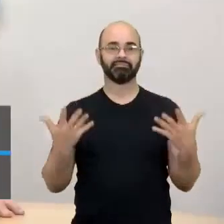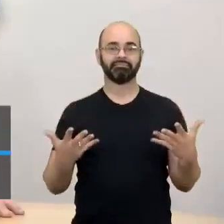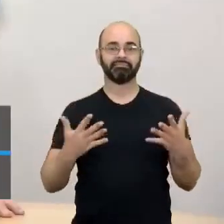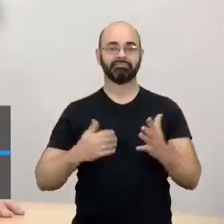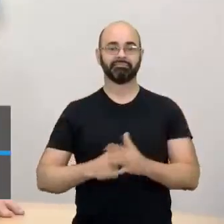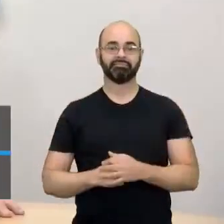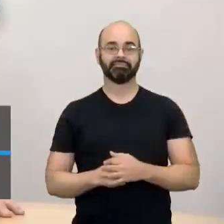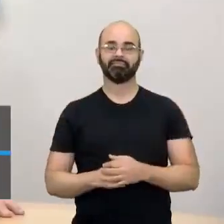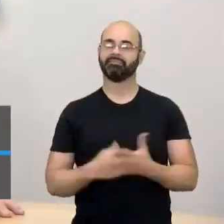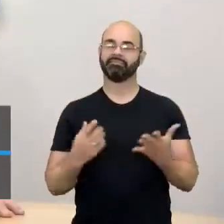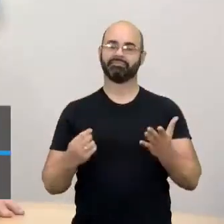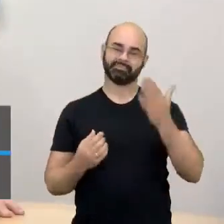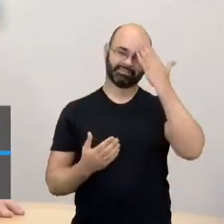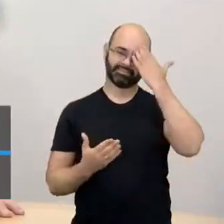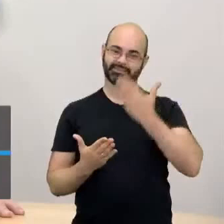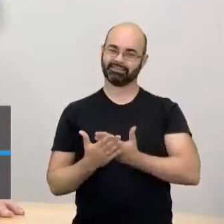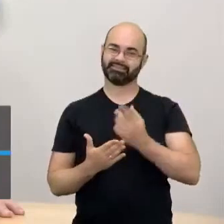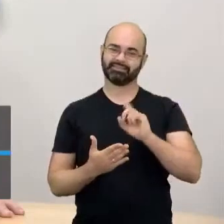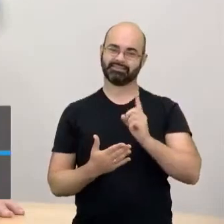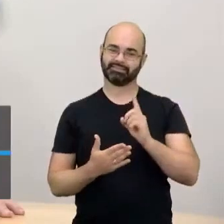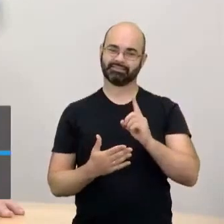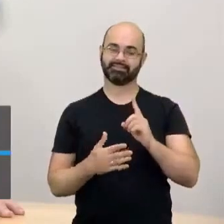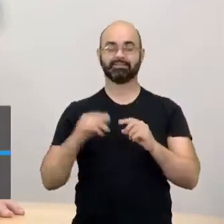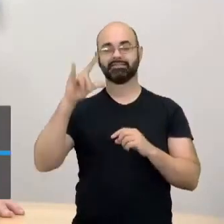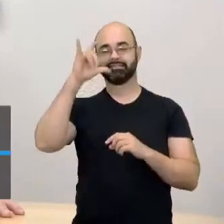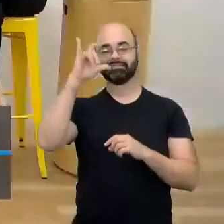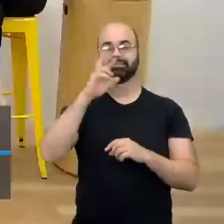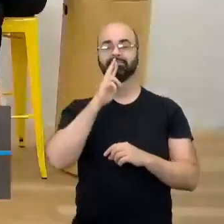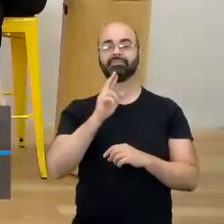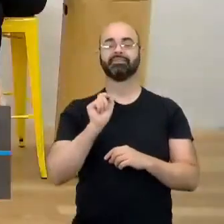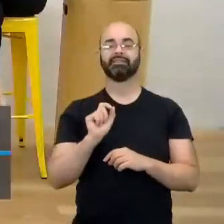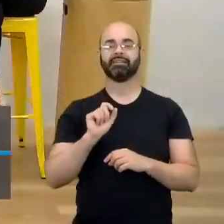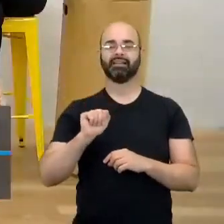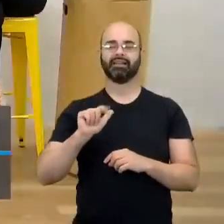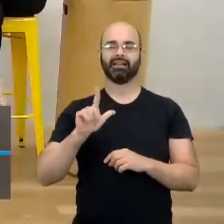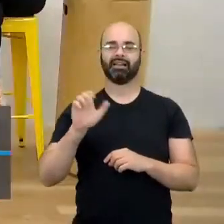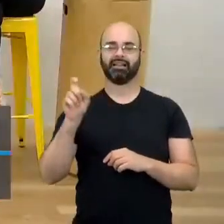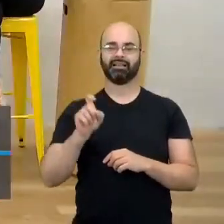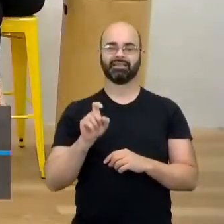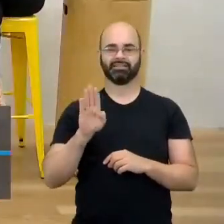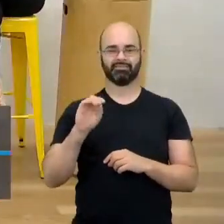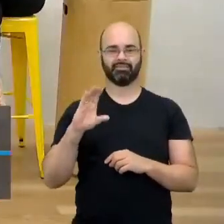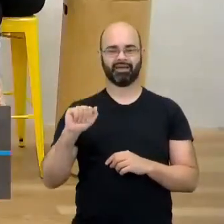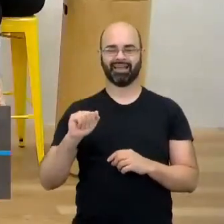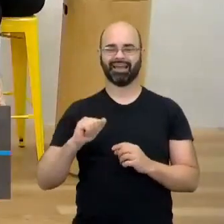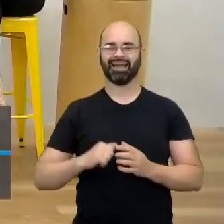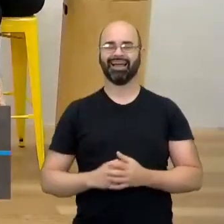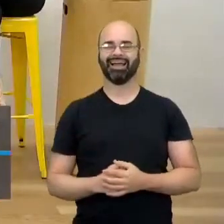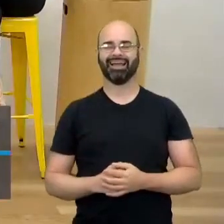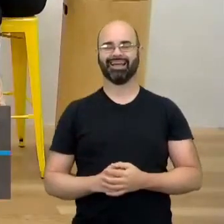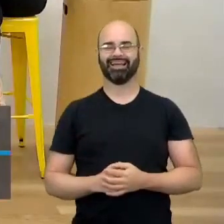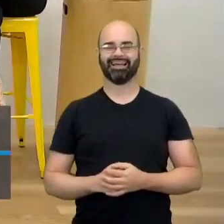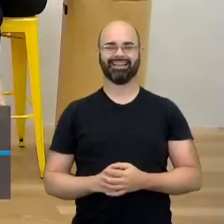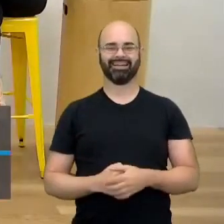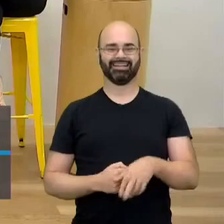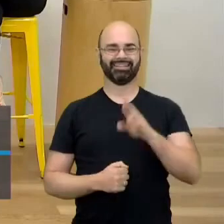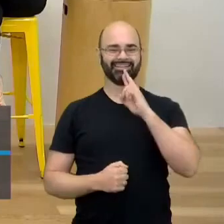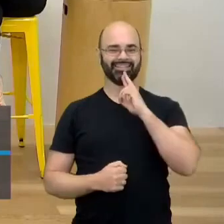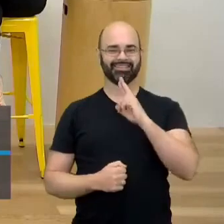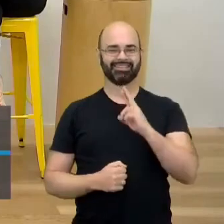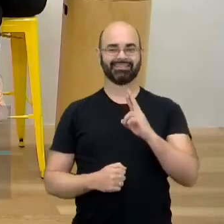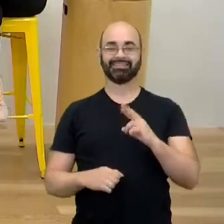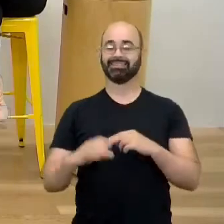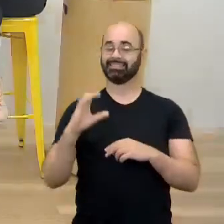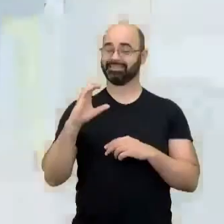ó, você não vai acreditar quem respondeu no Instagram. Quem? Alex Boca. Não acredito. Ele colocou a resposta sabe? Ele C. é bom em